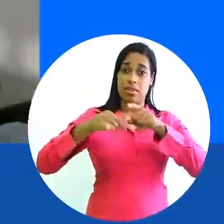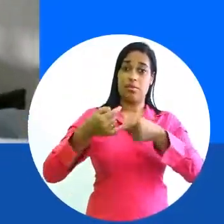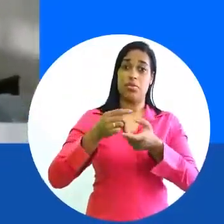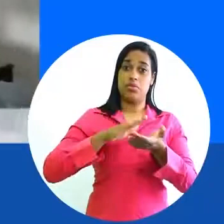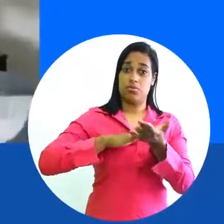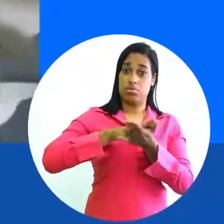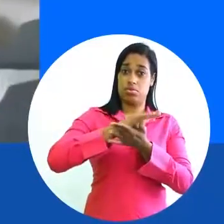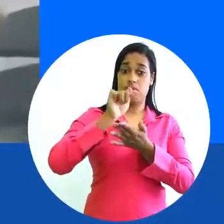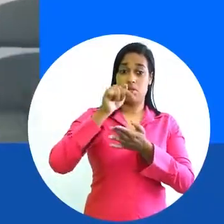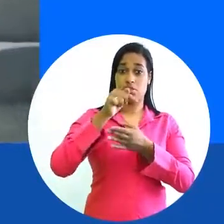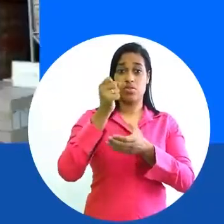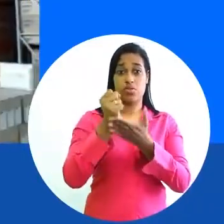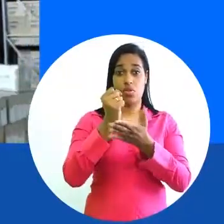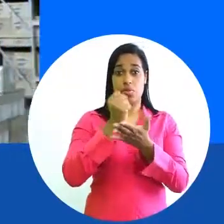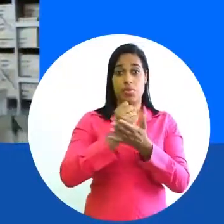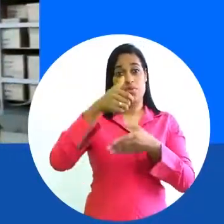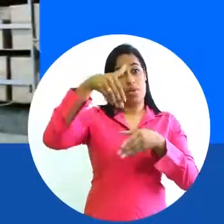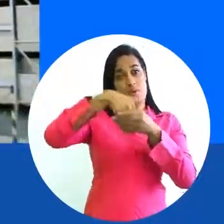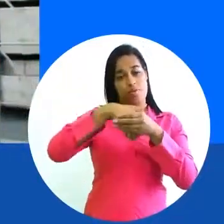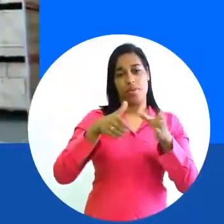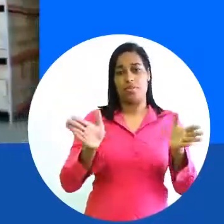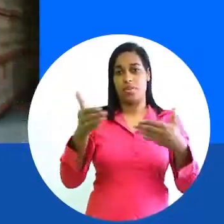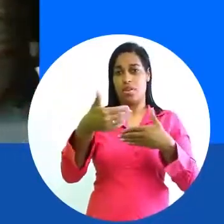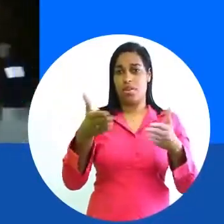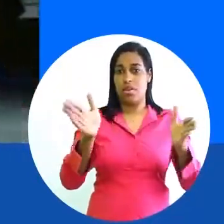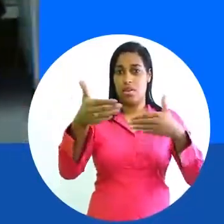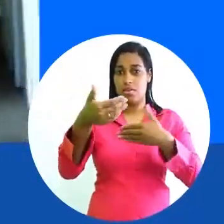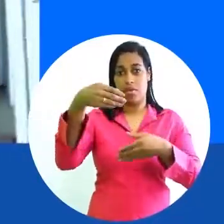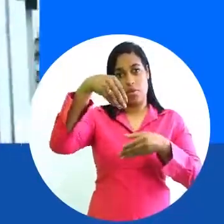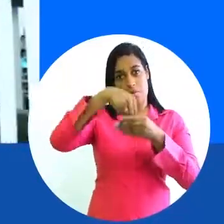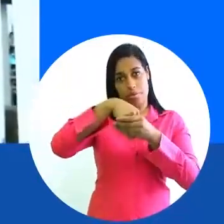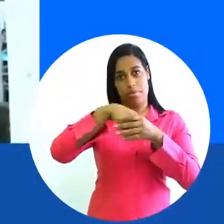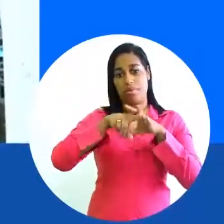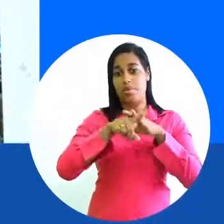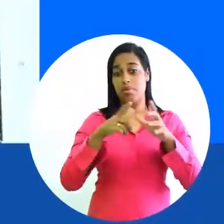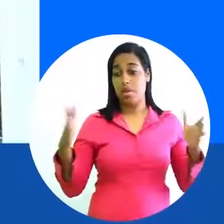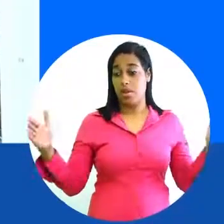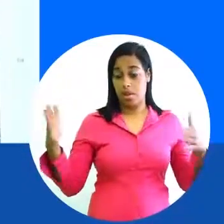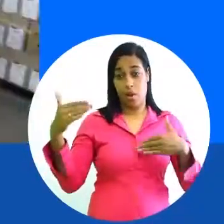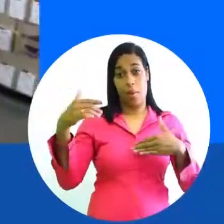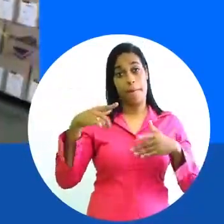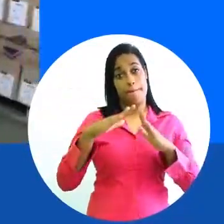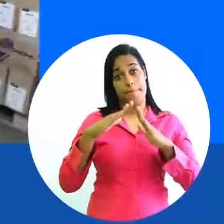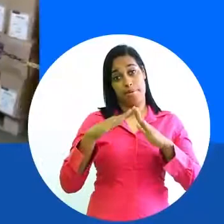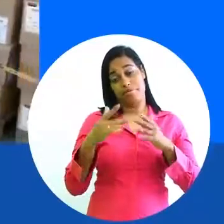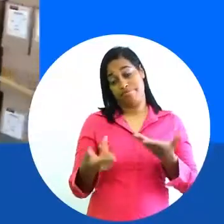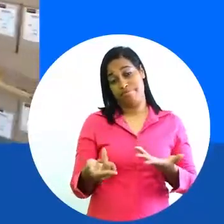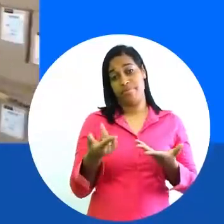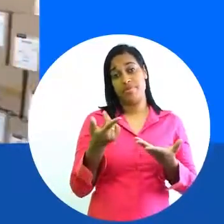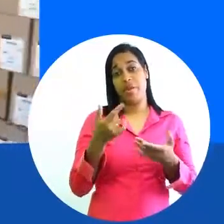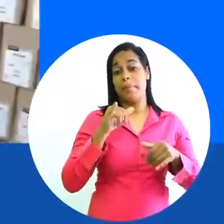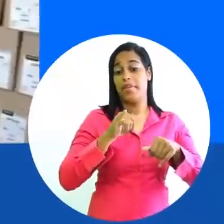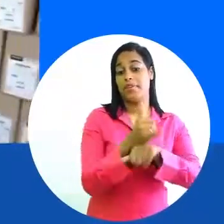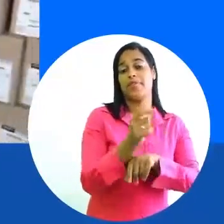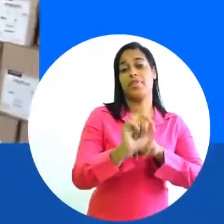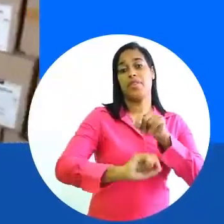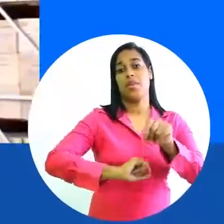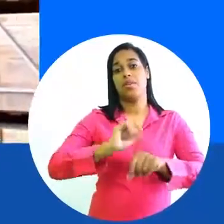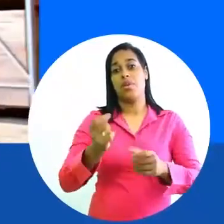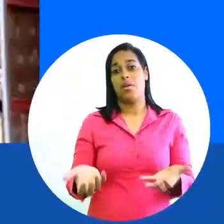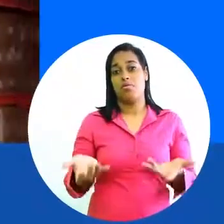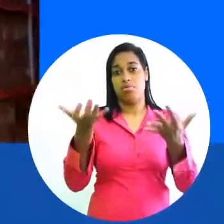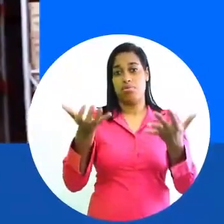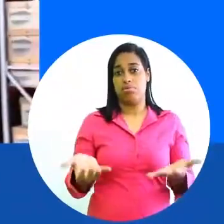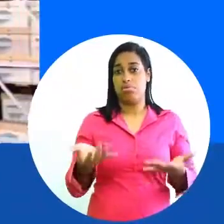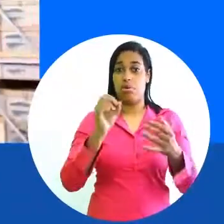esses documentos são arquivados em caixas e colocados neste imenso galpão. Para evitar qualquer possibilidade de incêndio